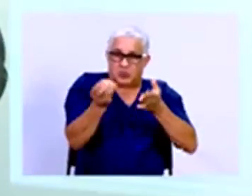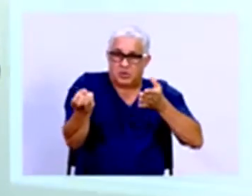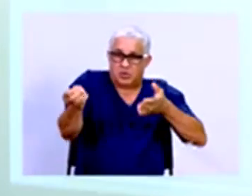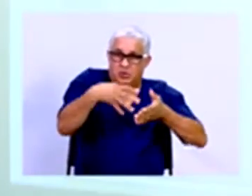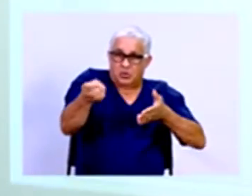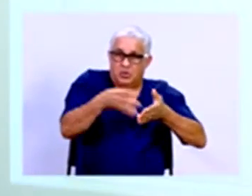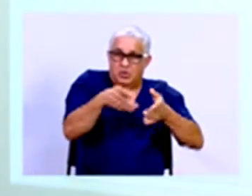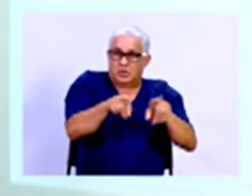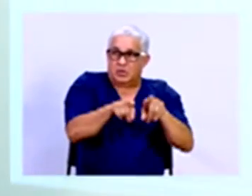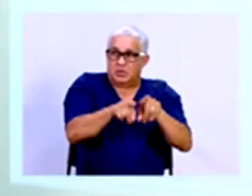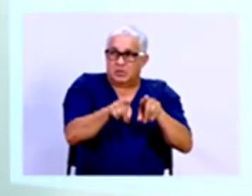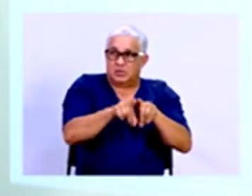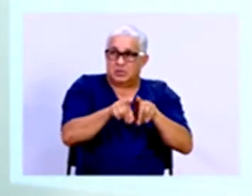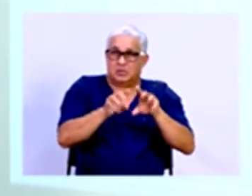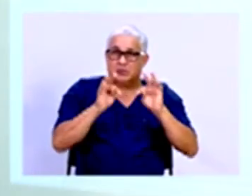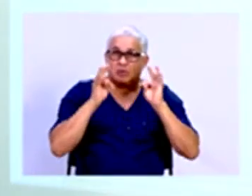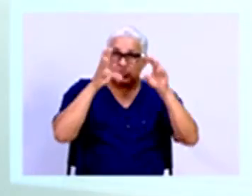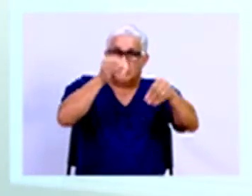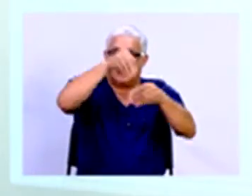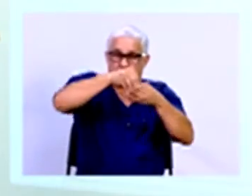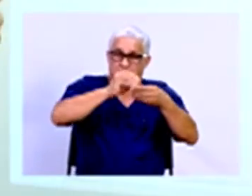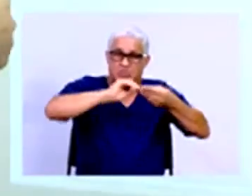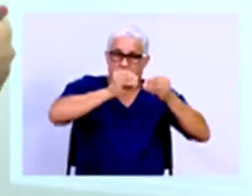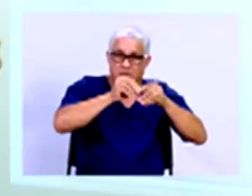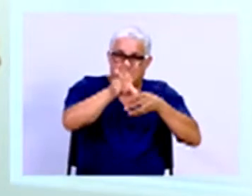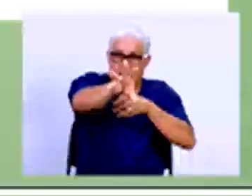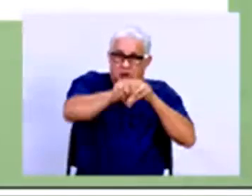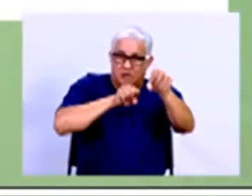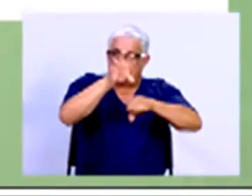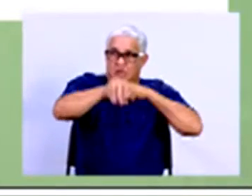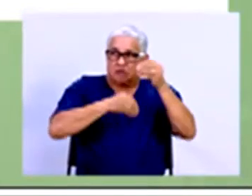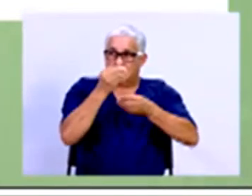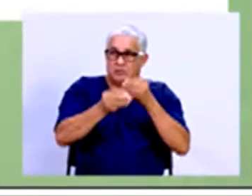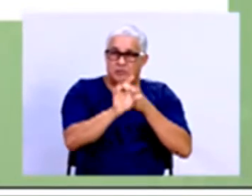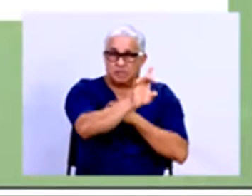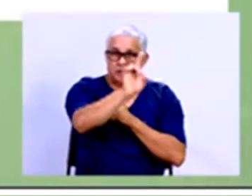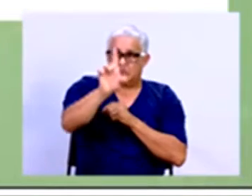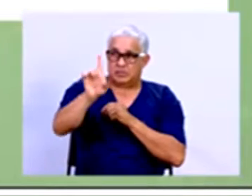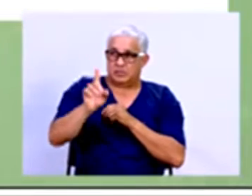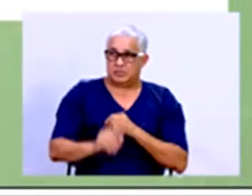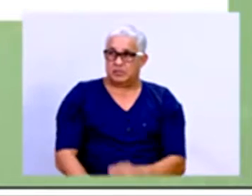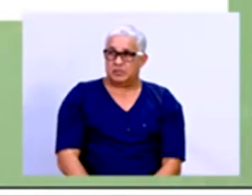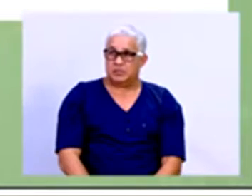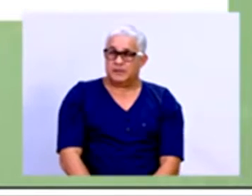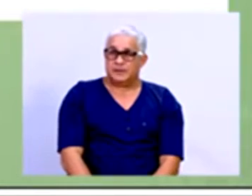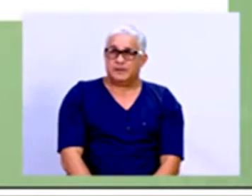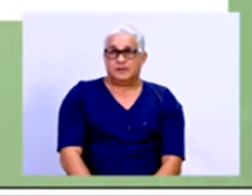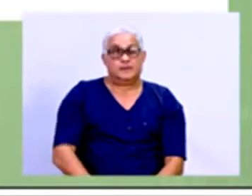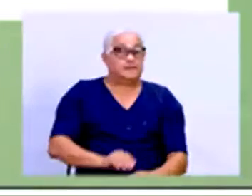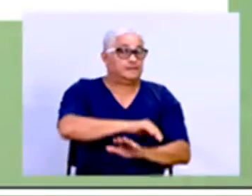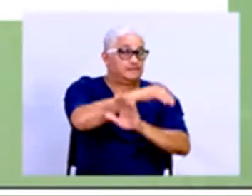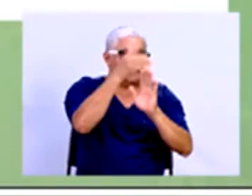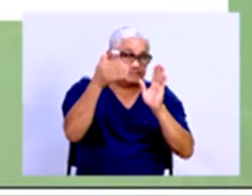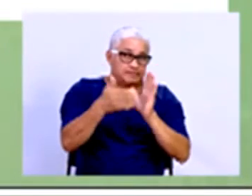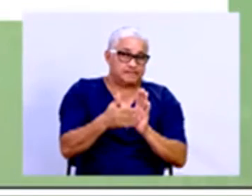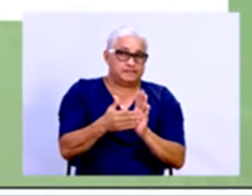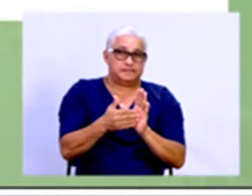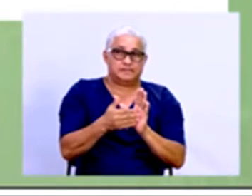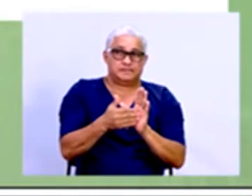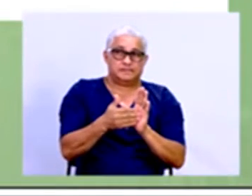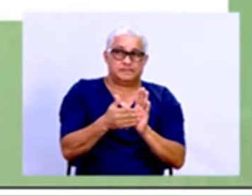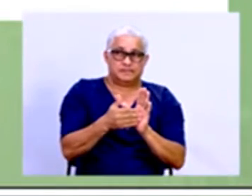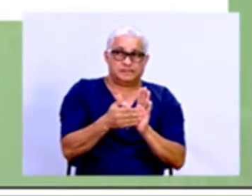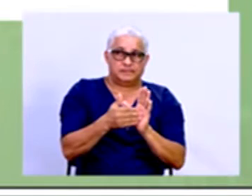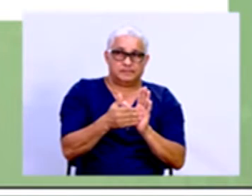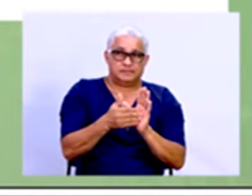as informações vindas do banco de dados. Como que funciona cada um? Basicamente, todas, isso daqui é